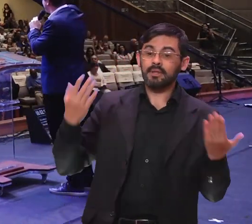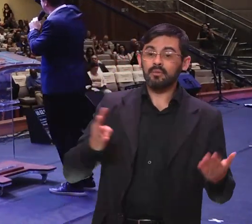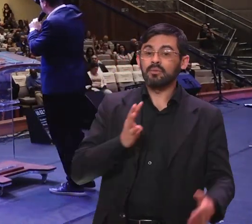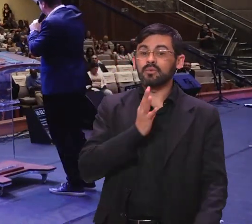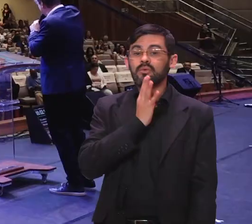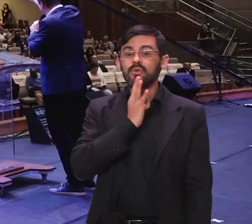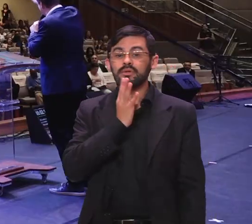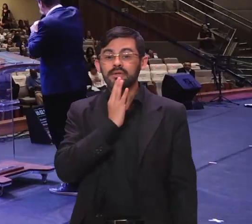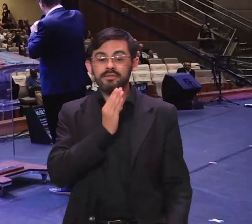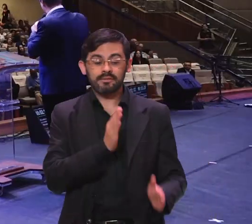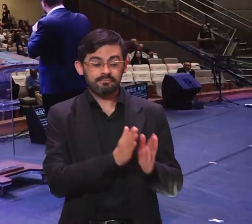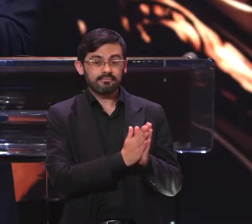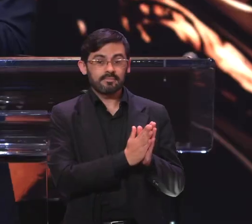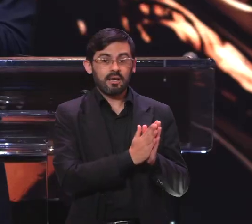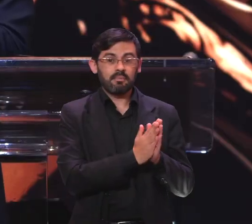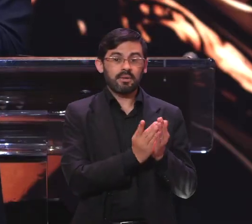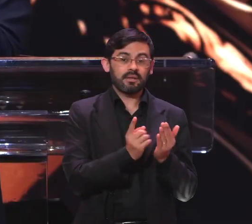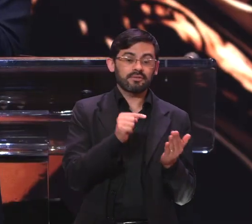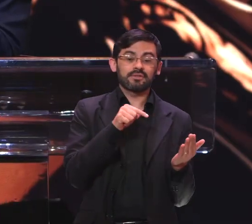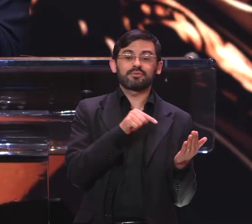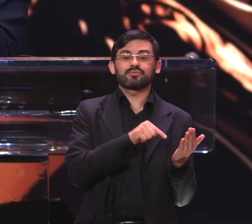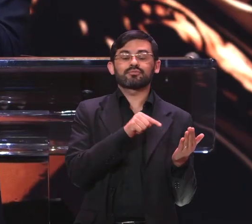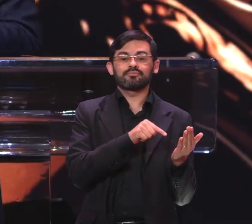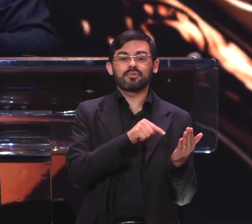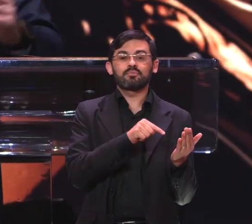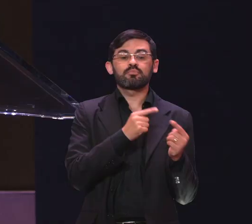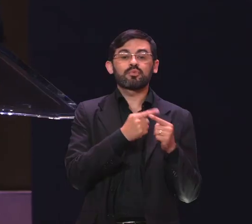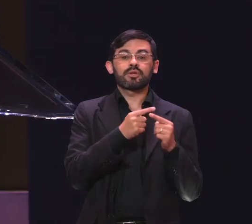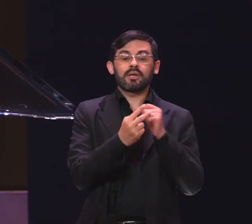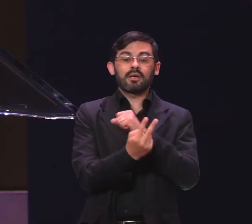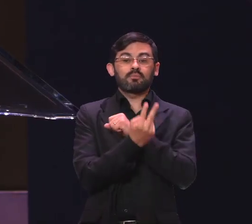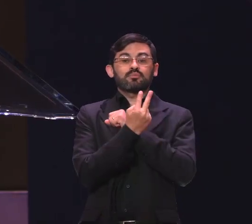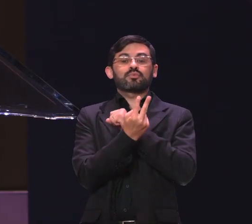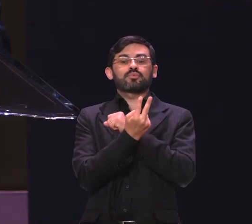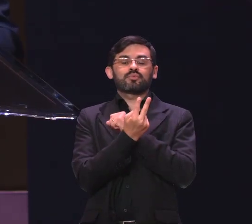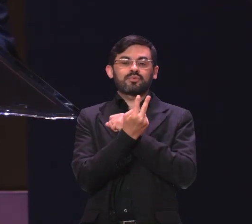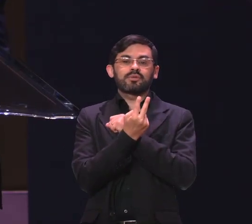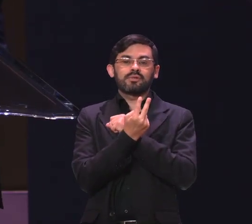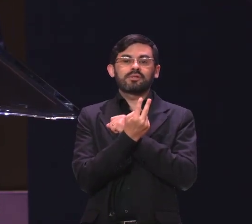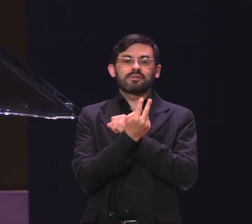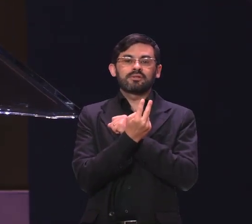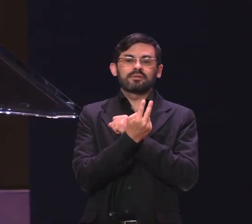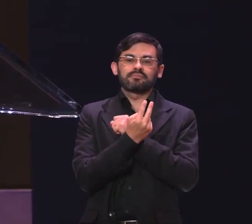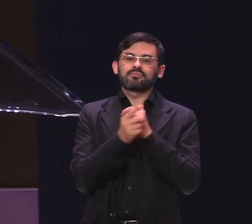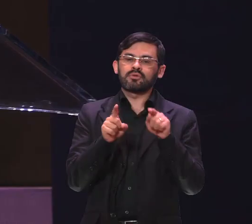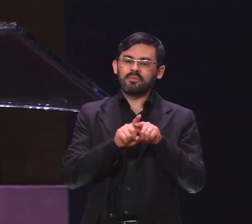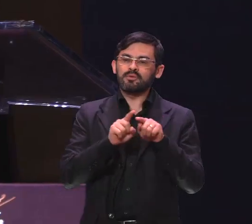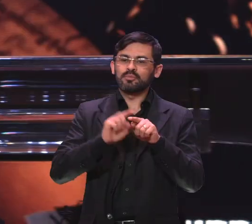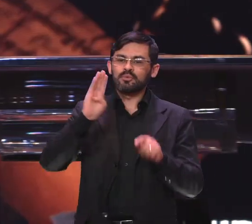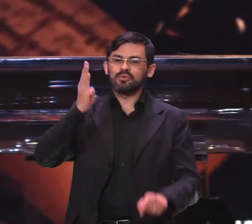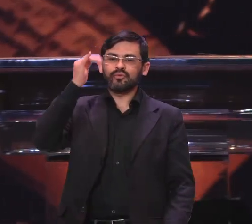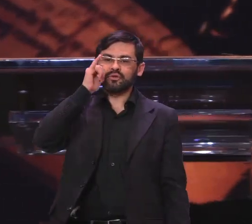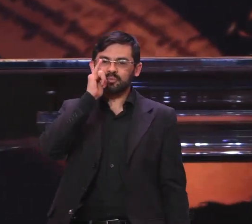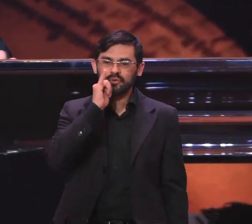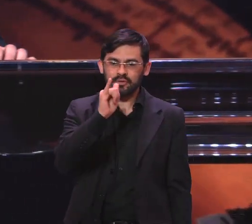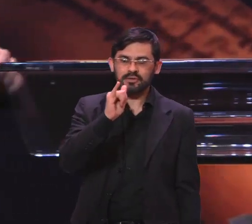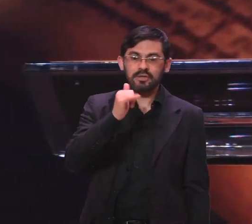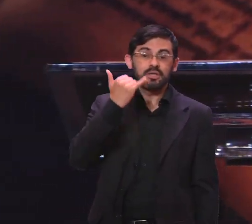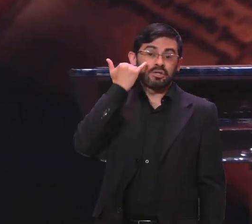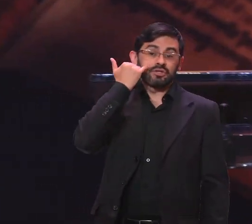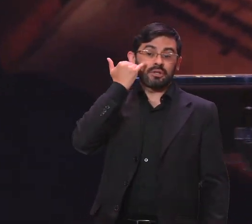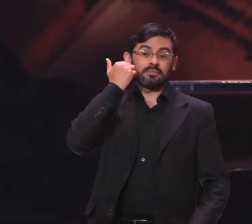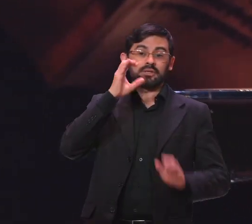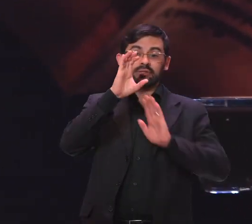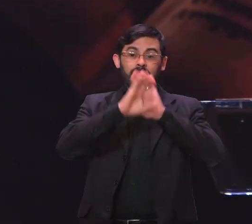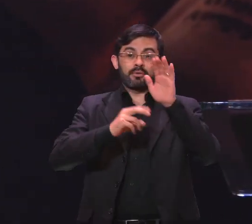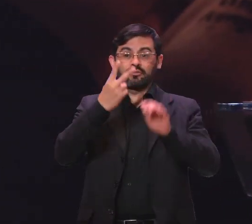a palavra. Ela é uma arma de defesa. Ela é uma arma de defesa contra os falsos profetas. Jeremias 23 está